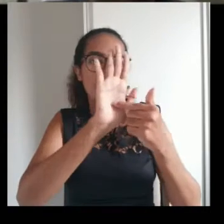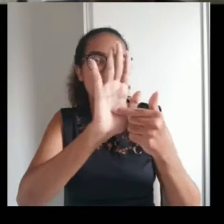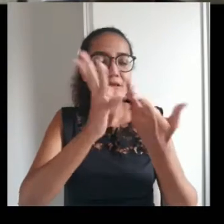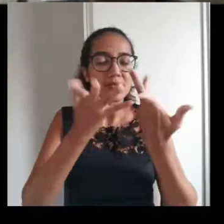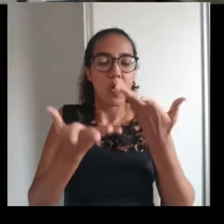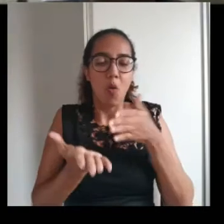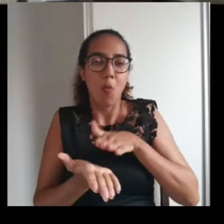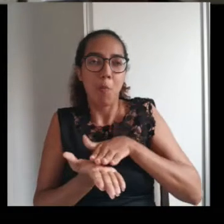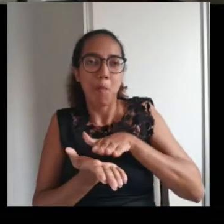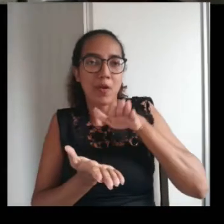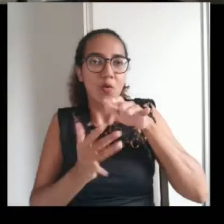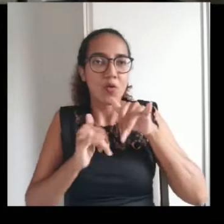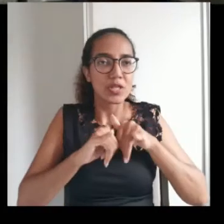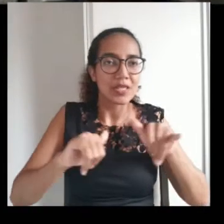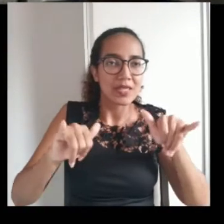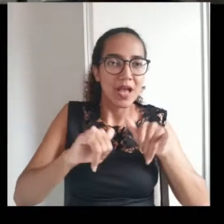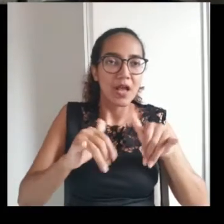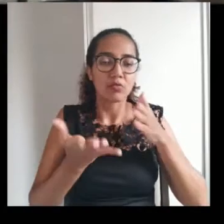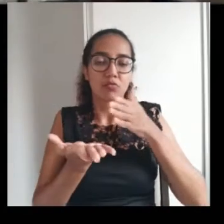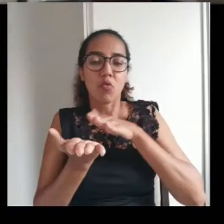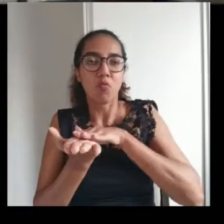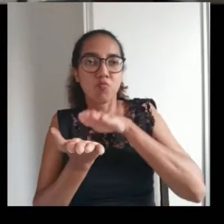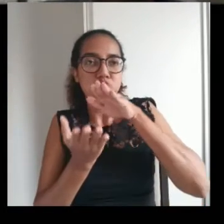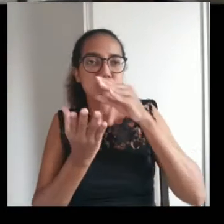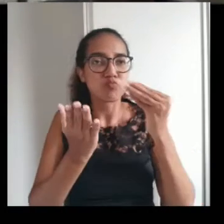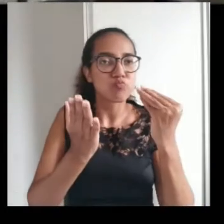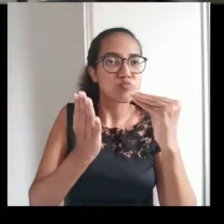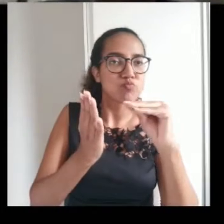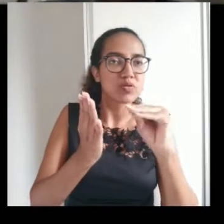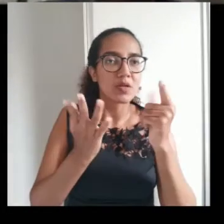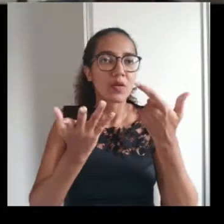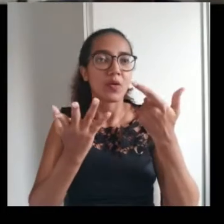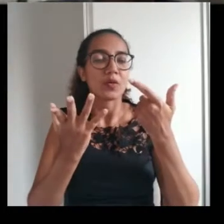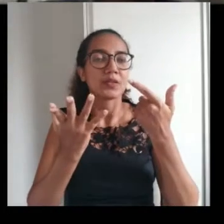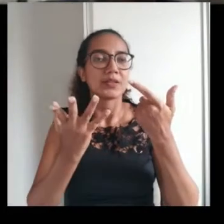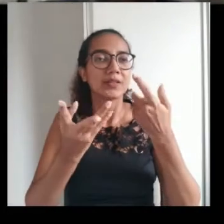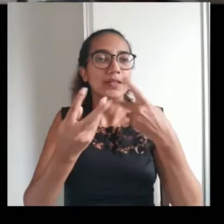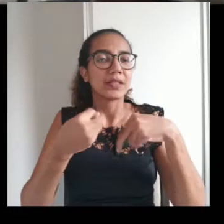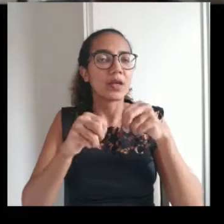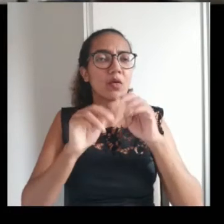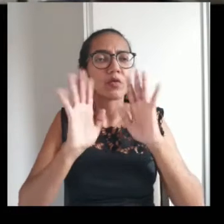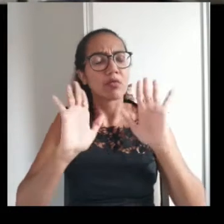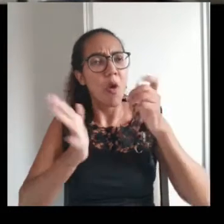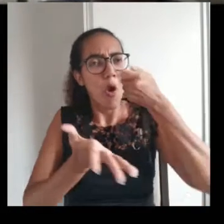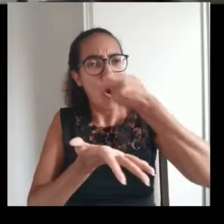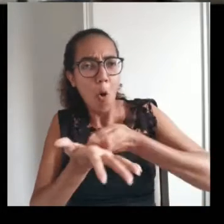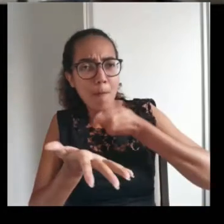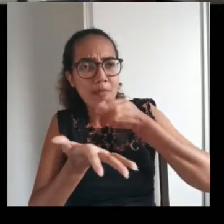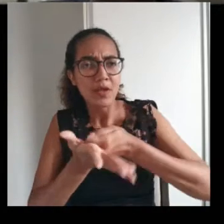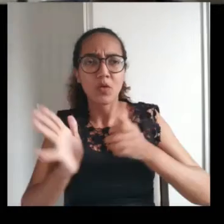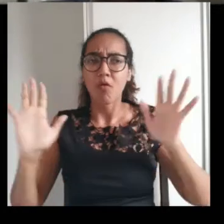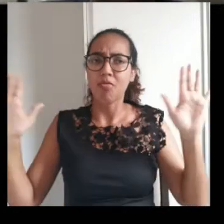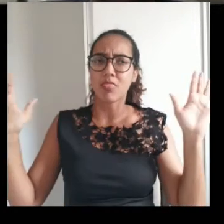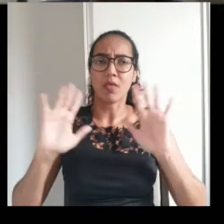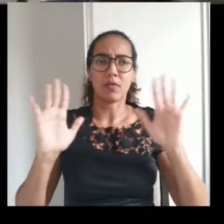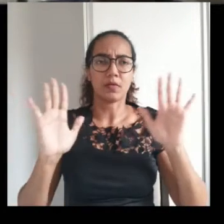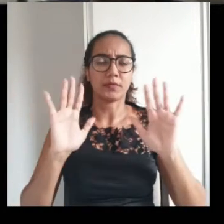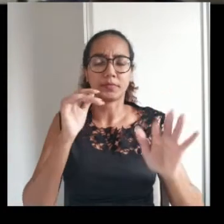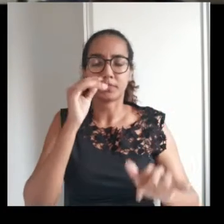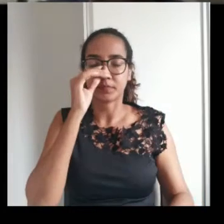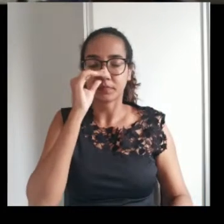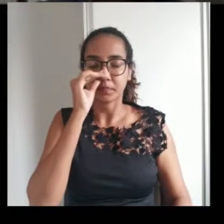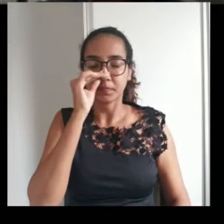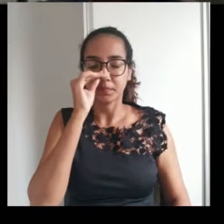ou chamado negócio. Você pode até fazer isso, tá? Mas o ponto que eu quero dizer, o ponto que eu quero chegar com vocês é o seguinte: